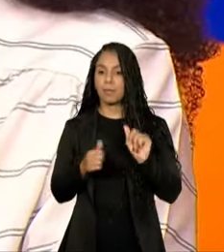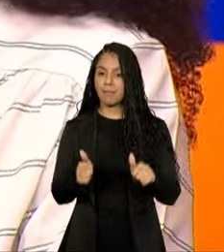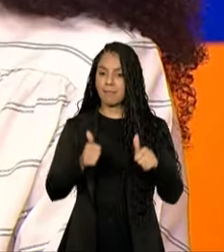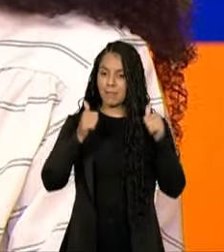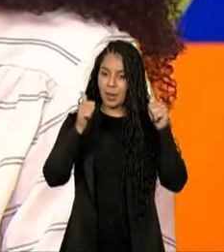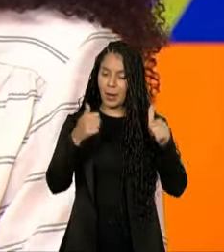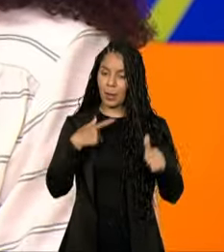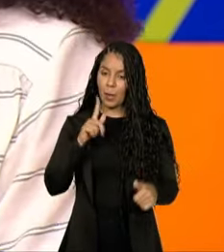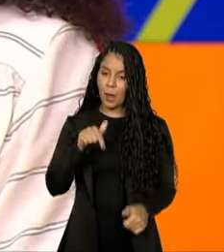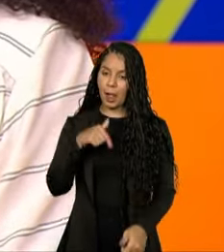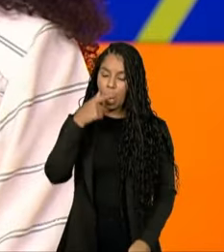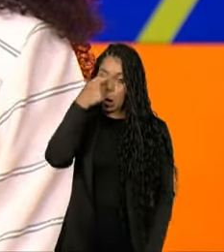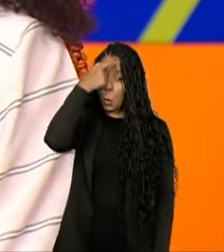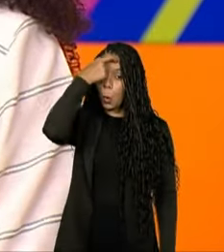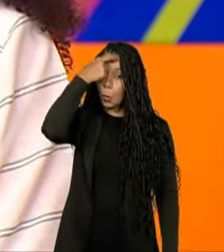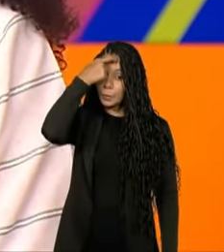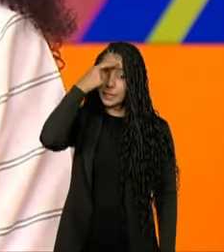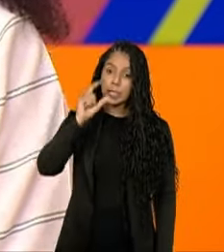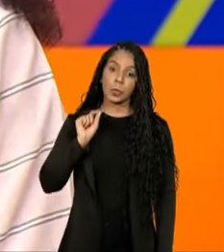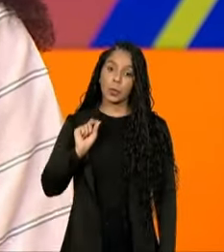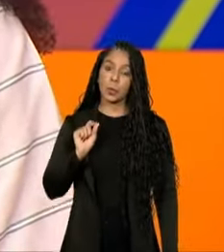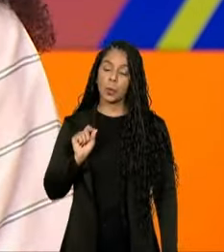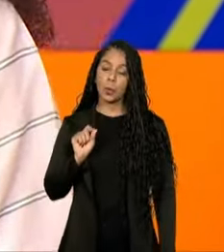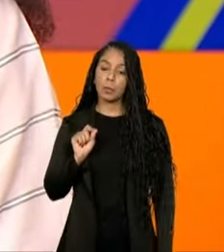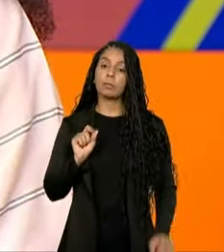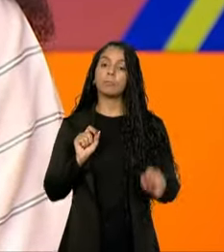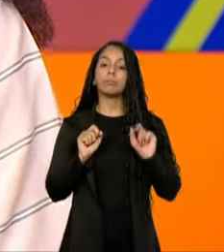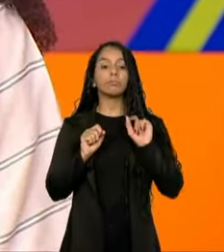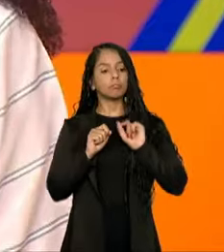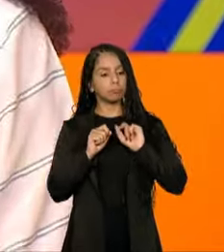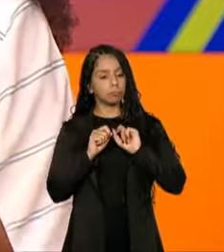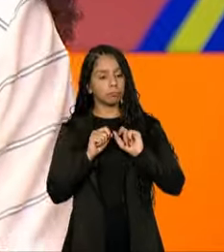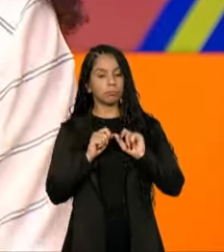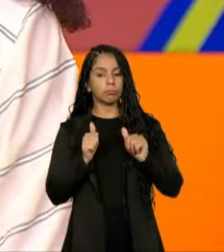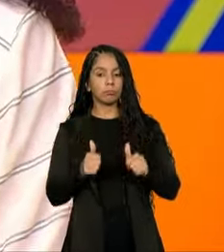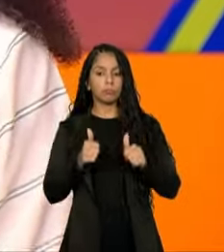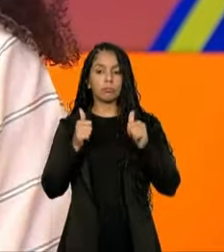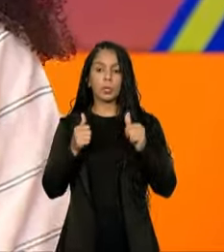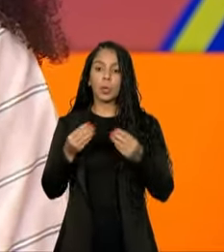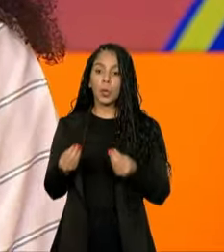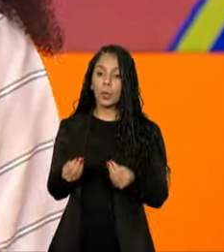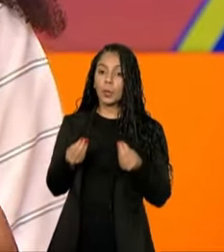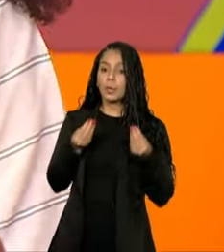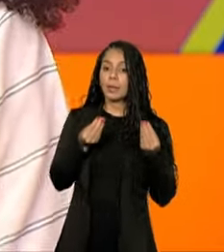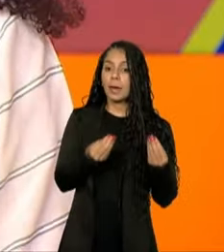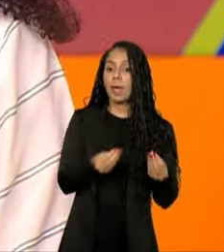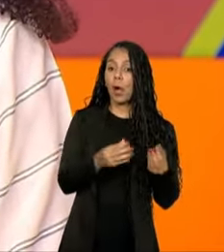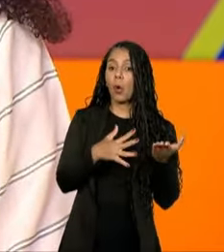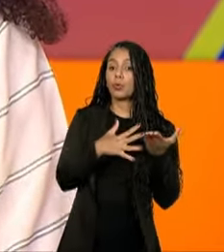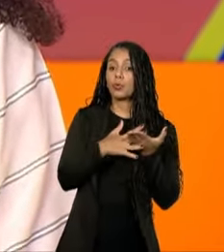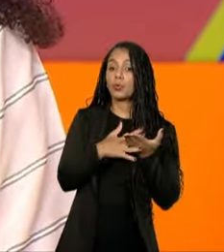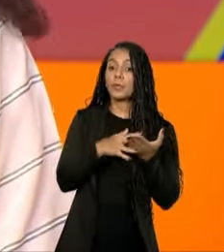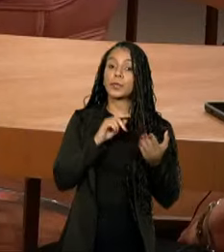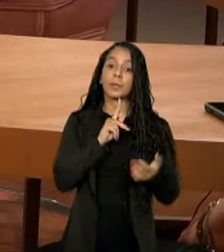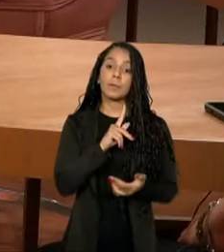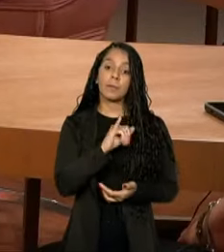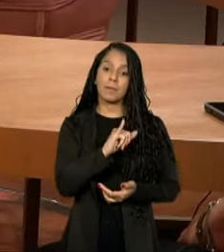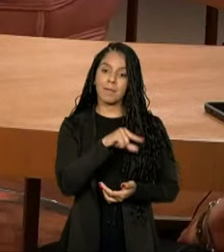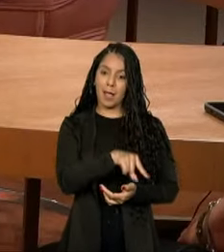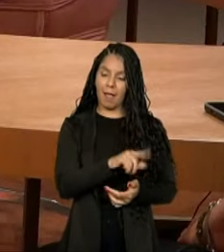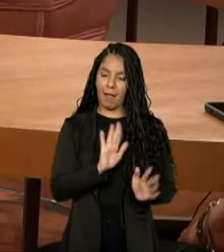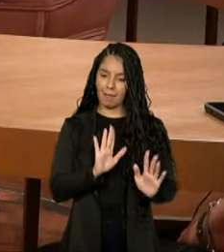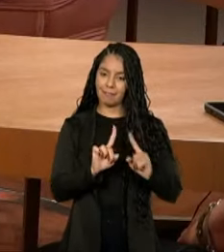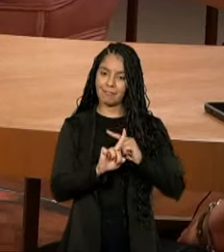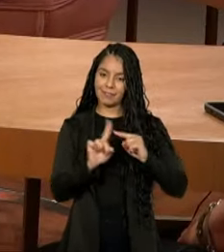a conscientização de que você fez o melhor entregando ao pai ou dividindo com o pai. E aí, então, a